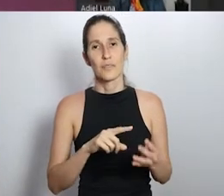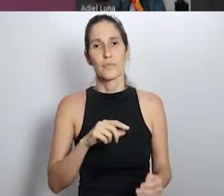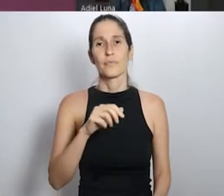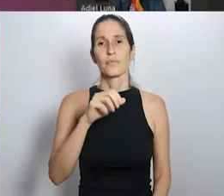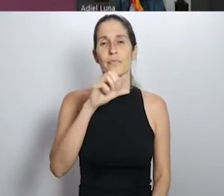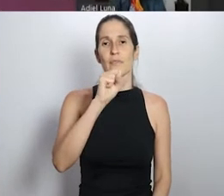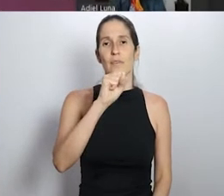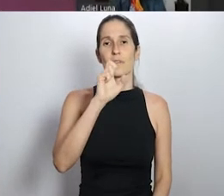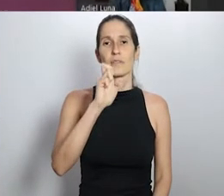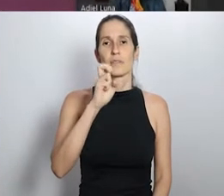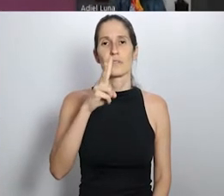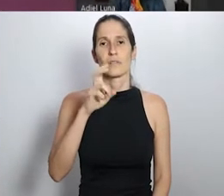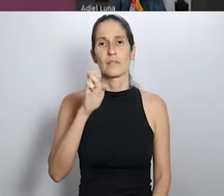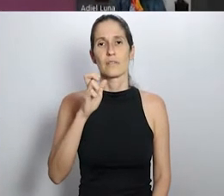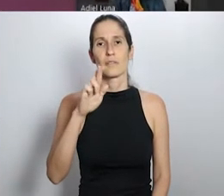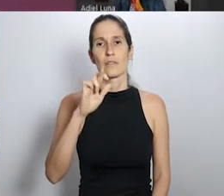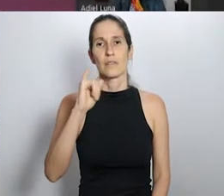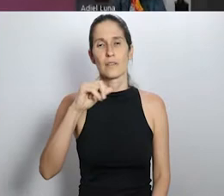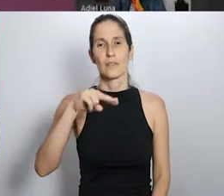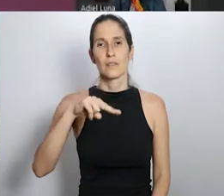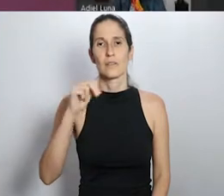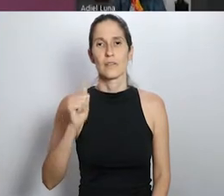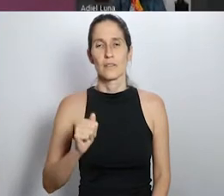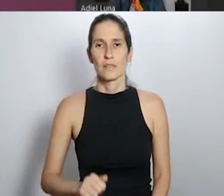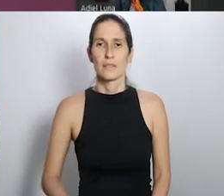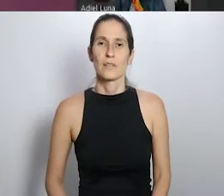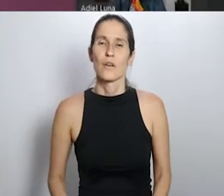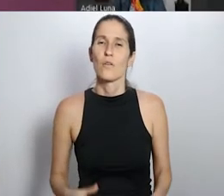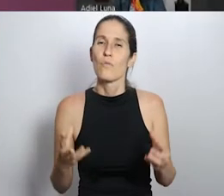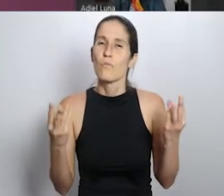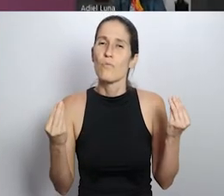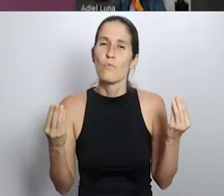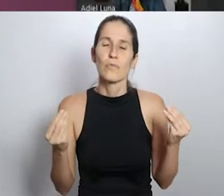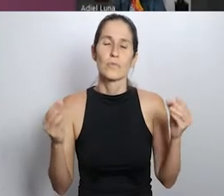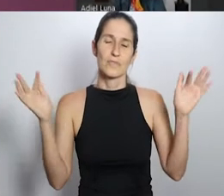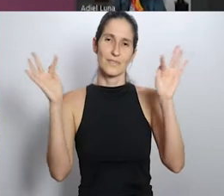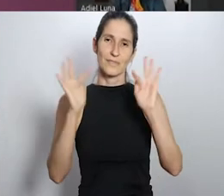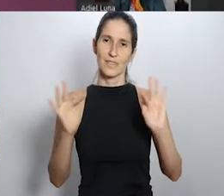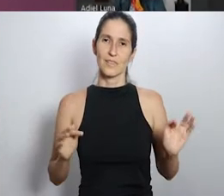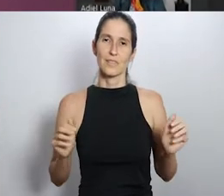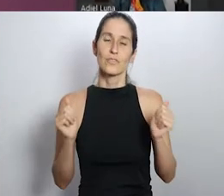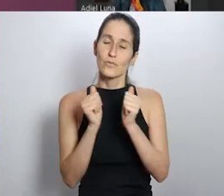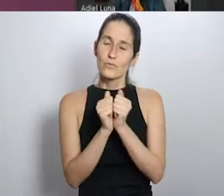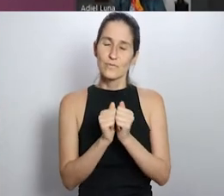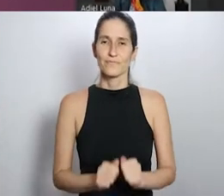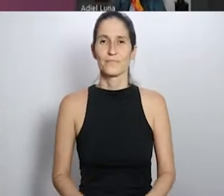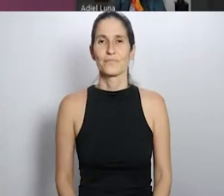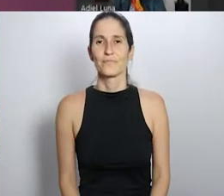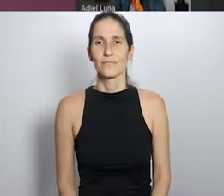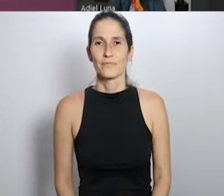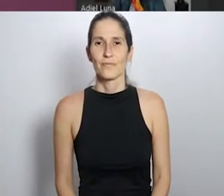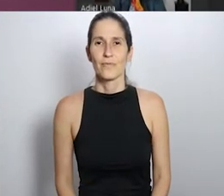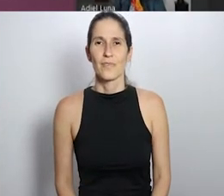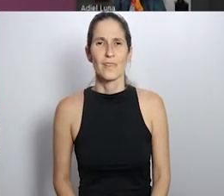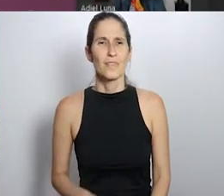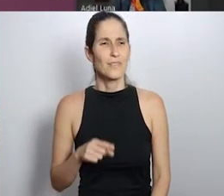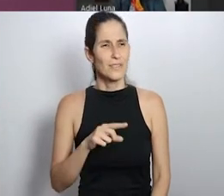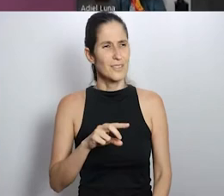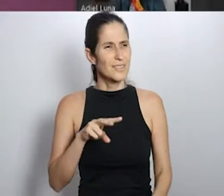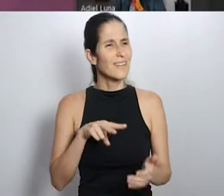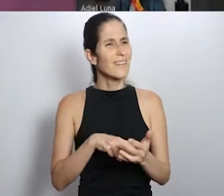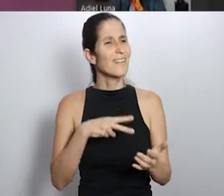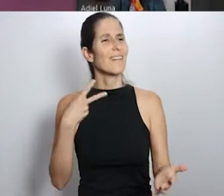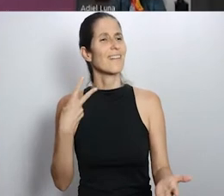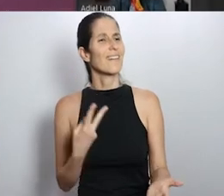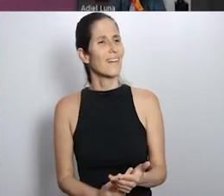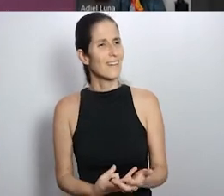Severina, esses povos que estão junto com a gente hoje, para mim é grande alegria. E falar maravilha. Sobre sua queda